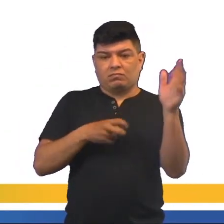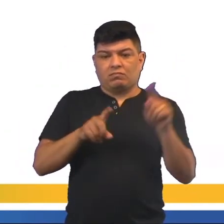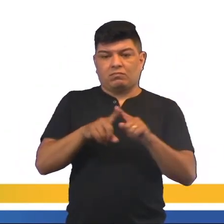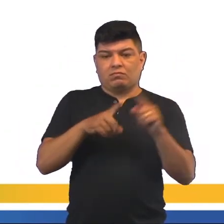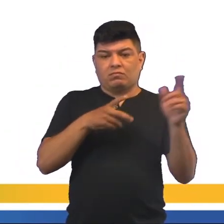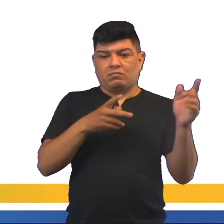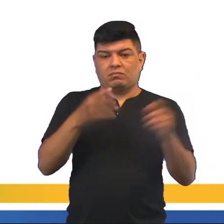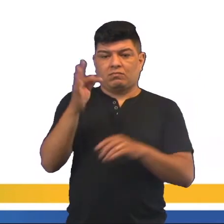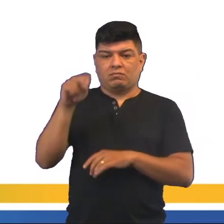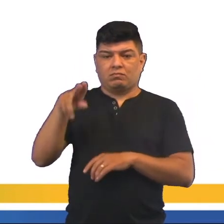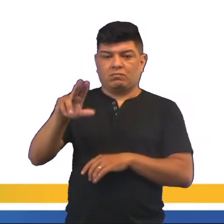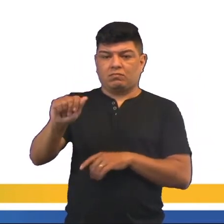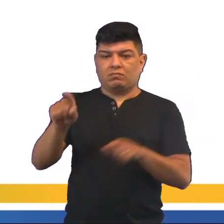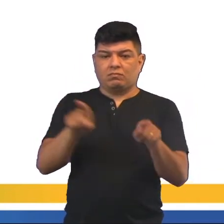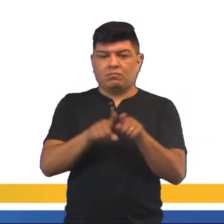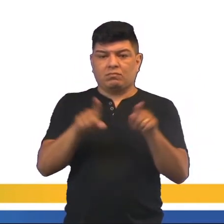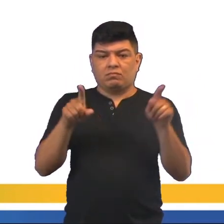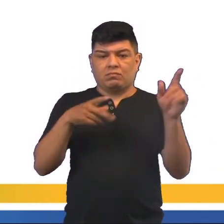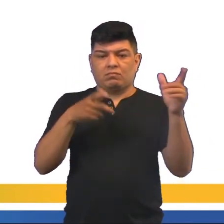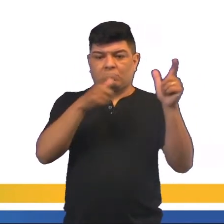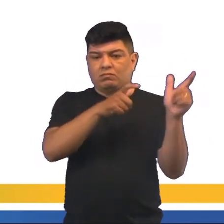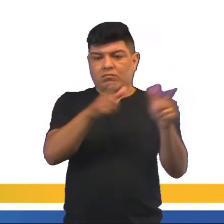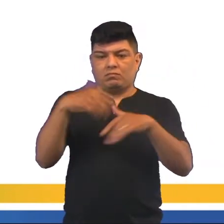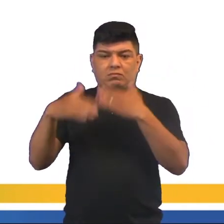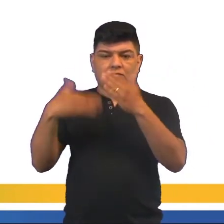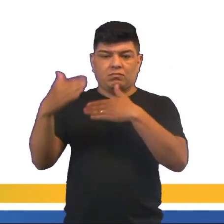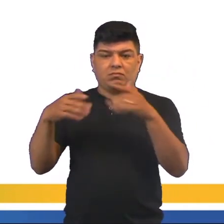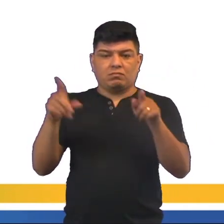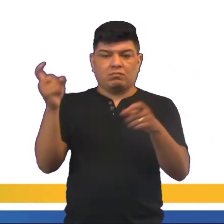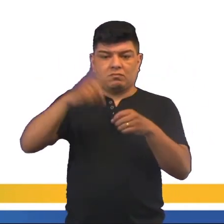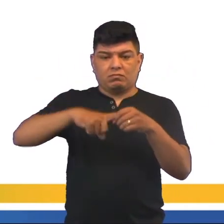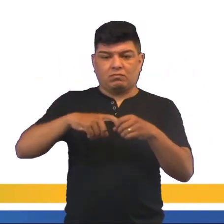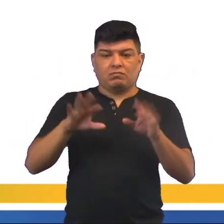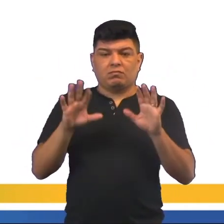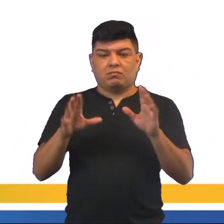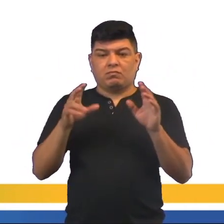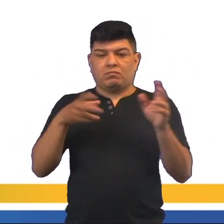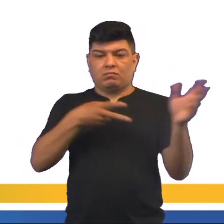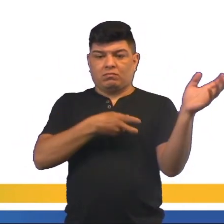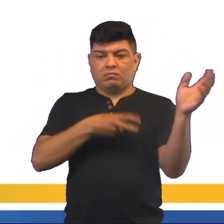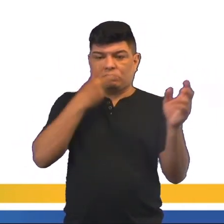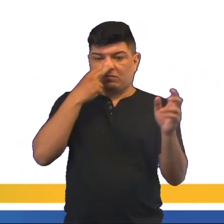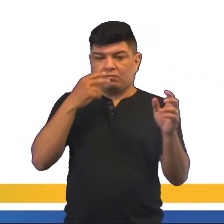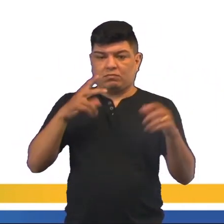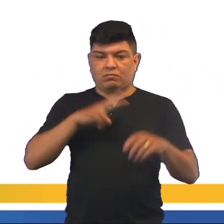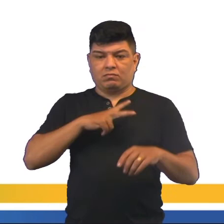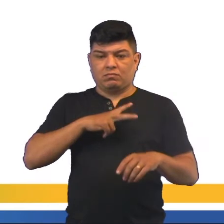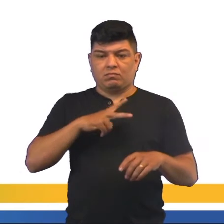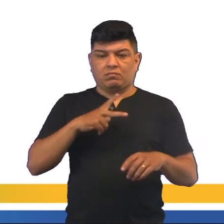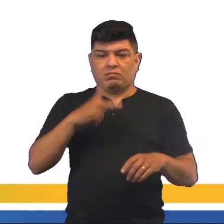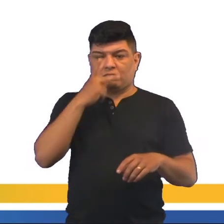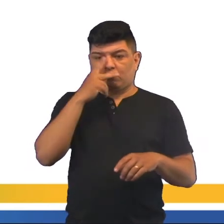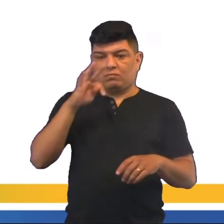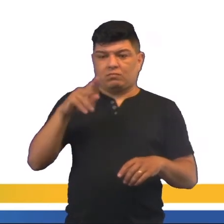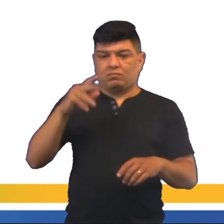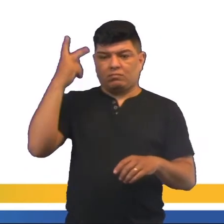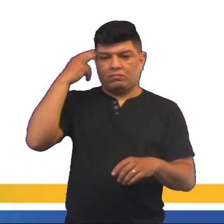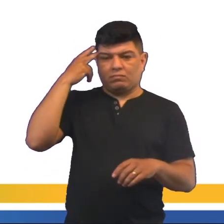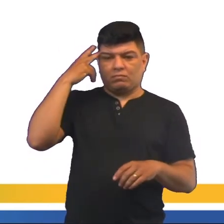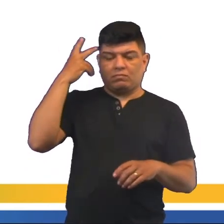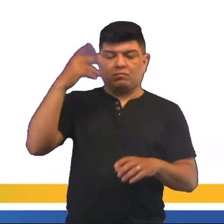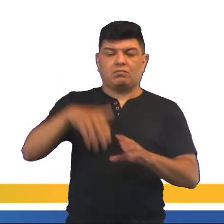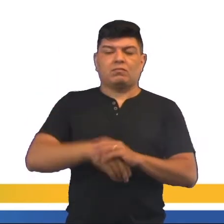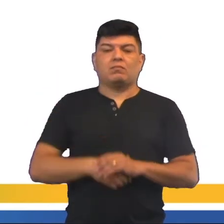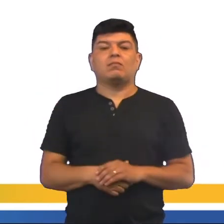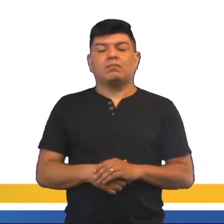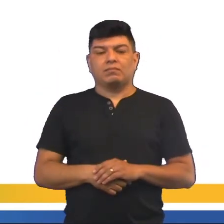extrativista, reserva de fauna, reserva de desenvolvimento sustentável e também a reserva particular do patrimônio